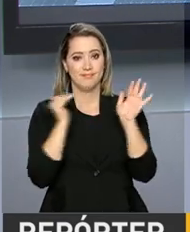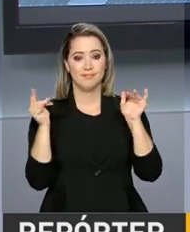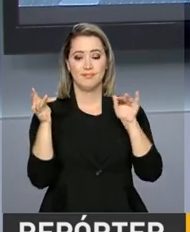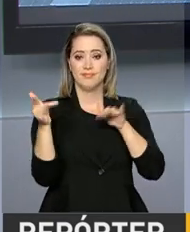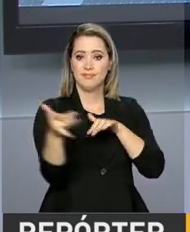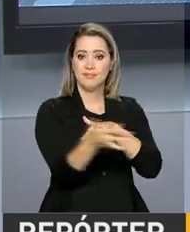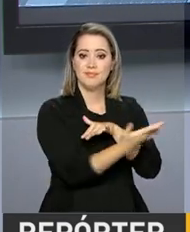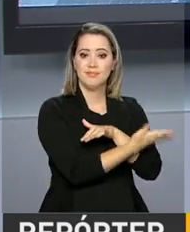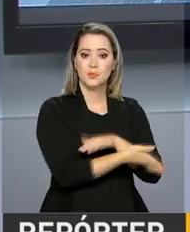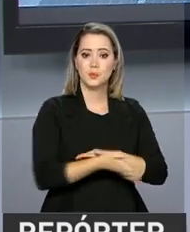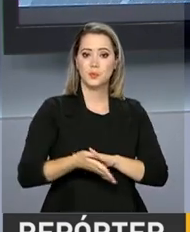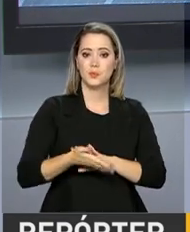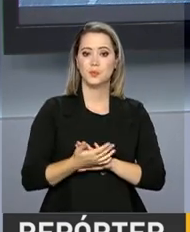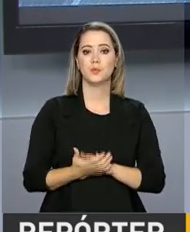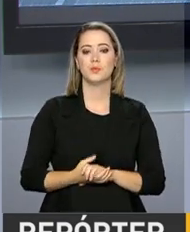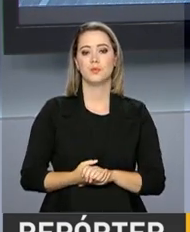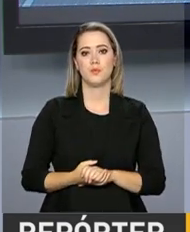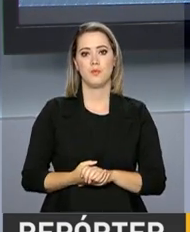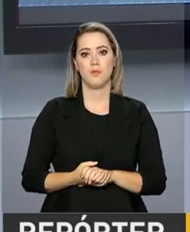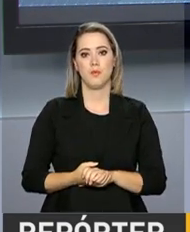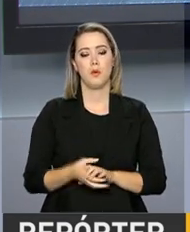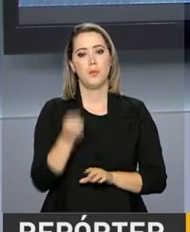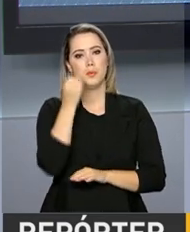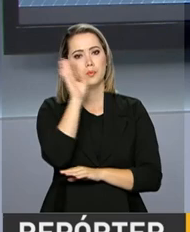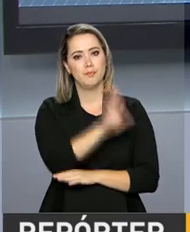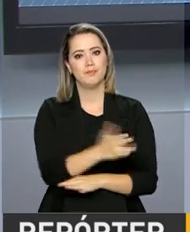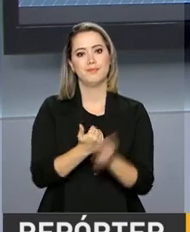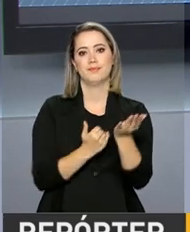as novidades também em nossas redes sociais.